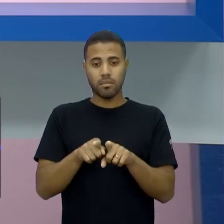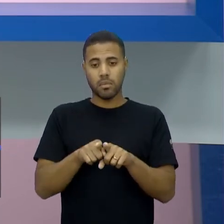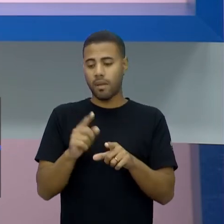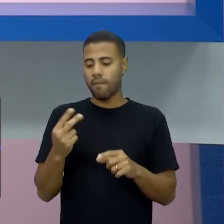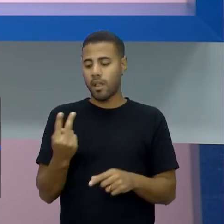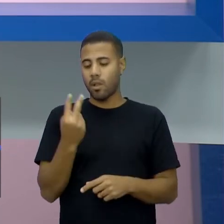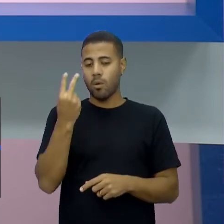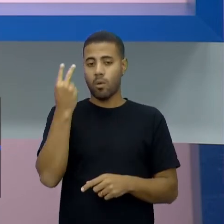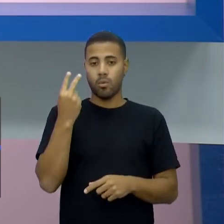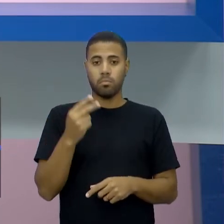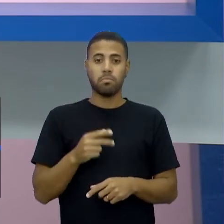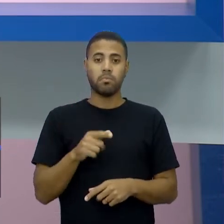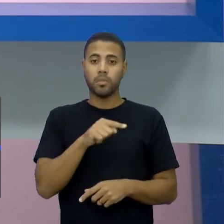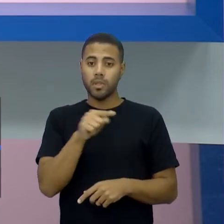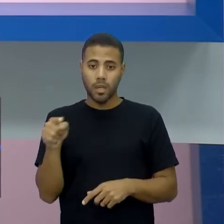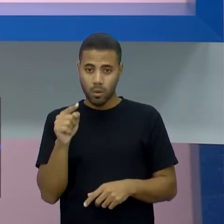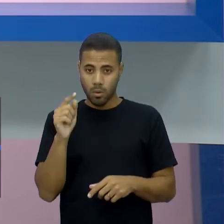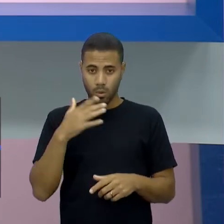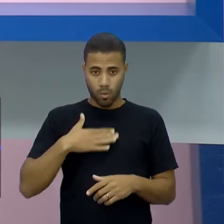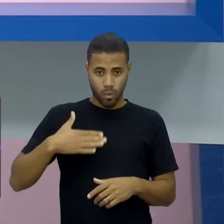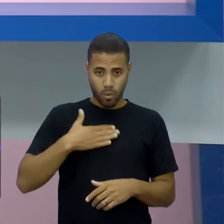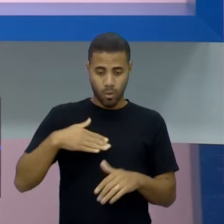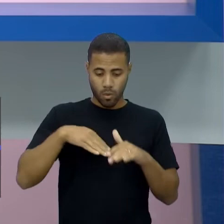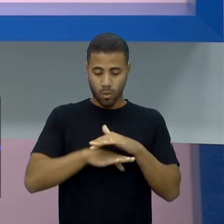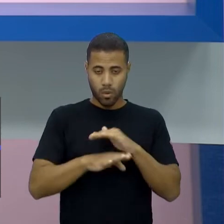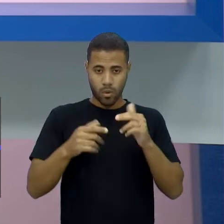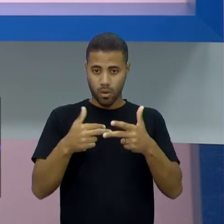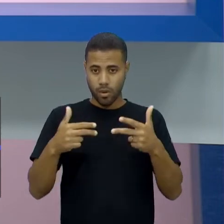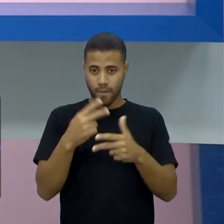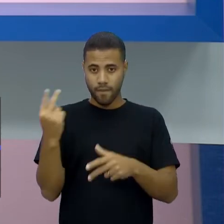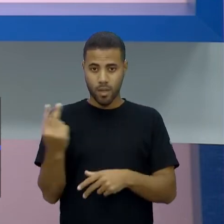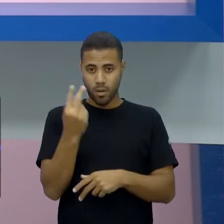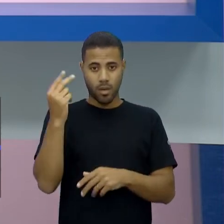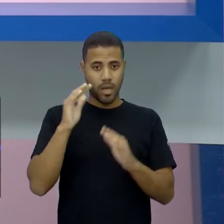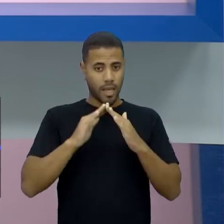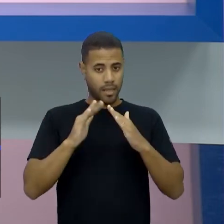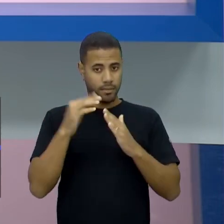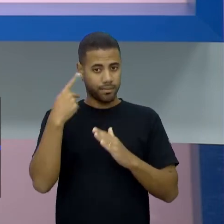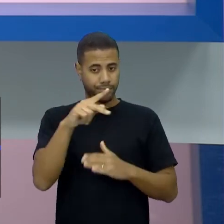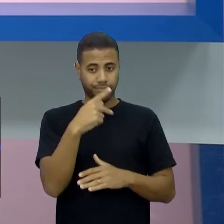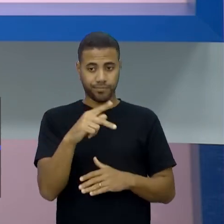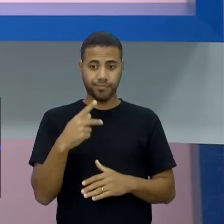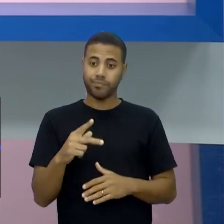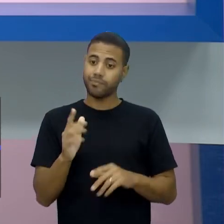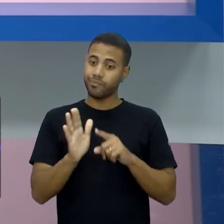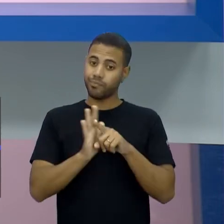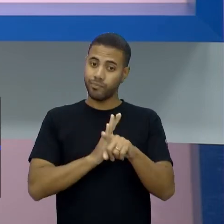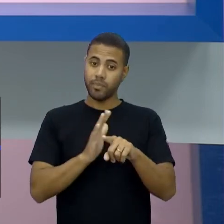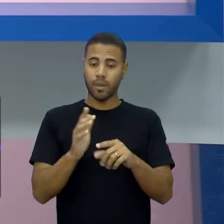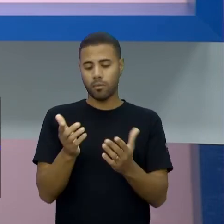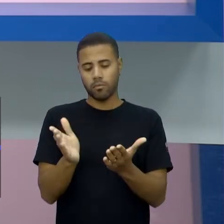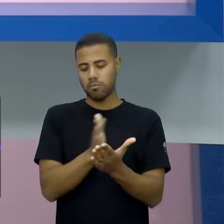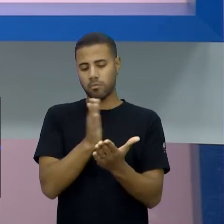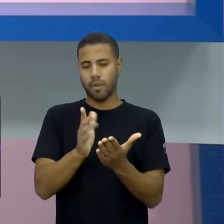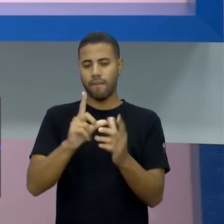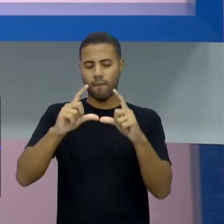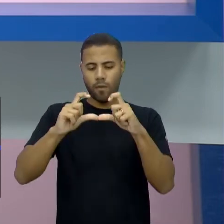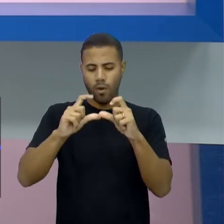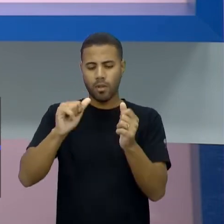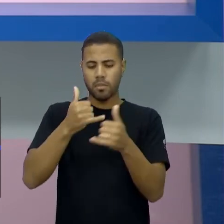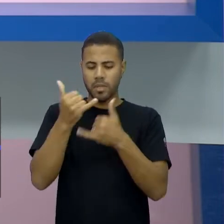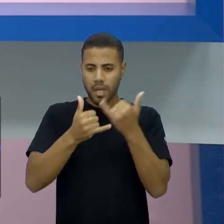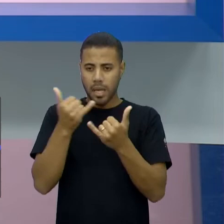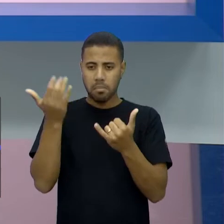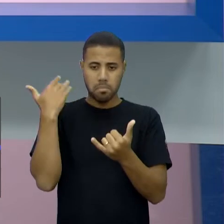para vocês. Vocês colecionam alguma coisa na casa de vocês? Por exemplo, um álbum de figurinhas,